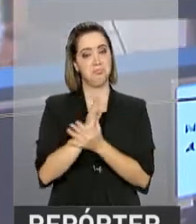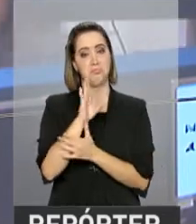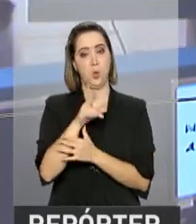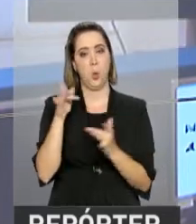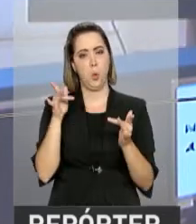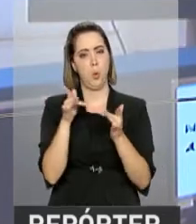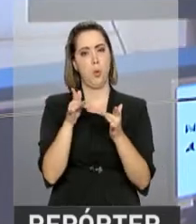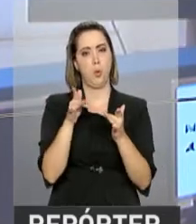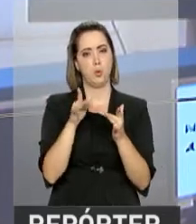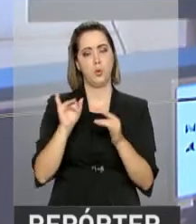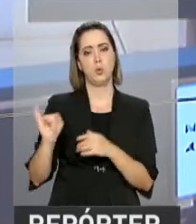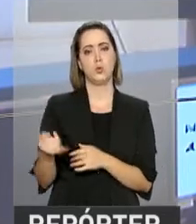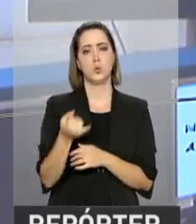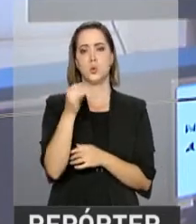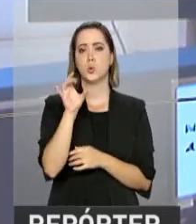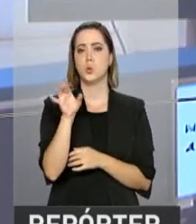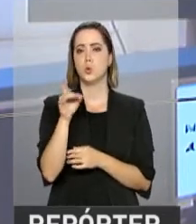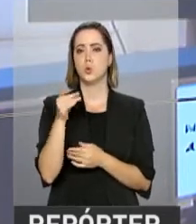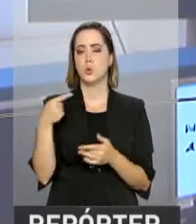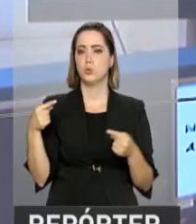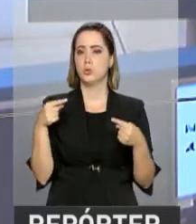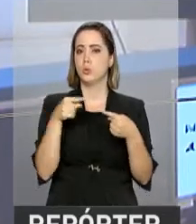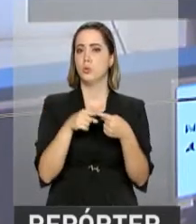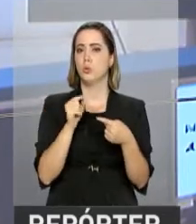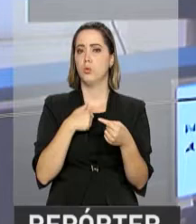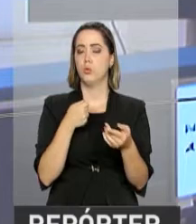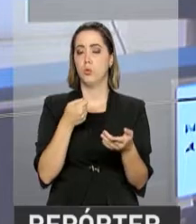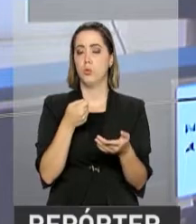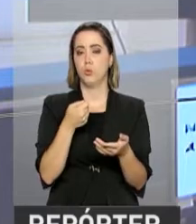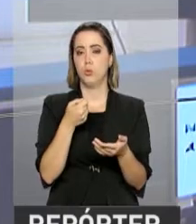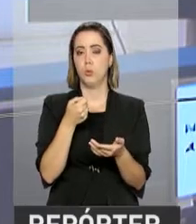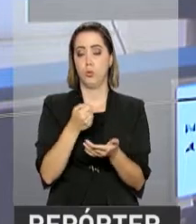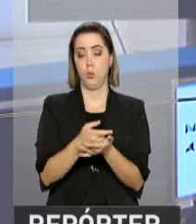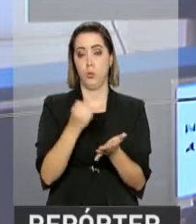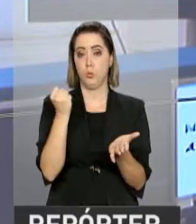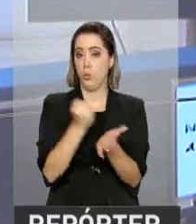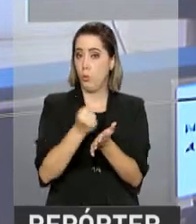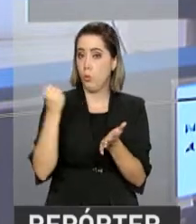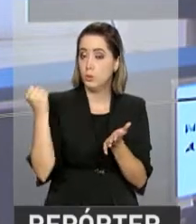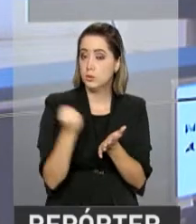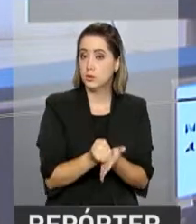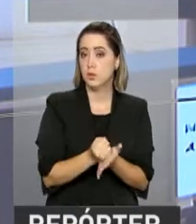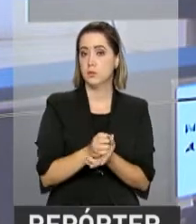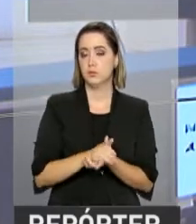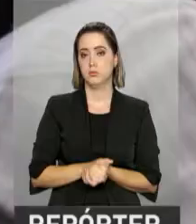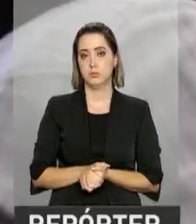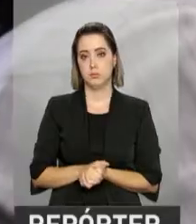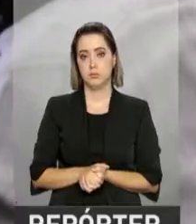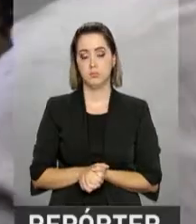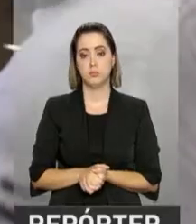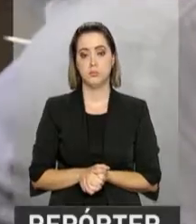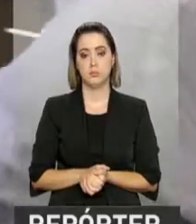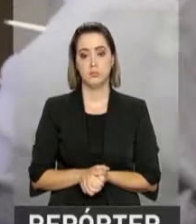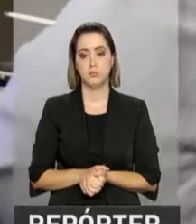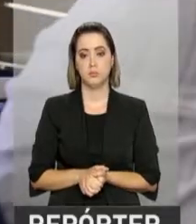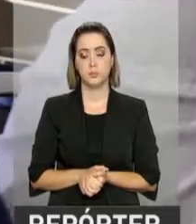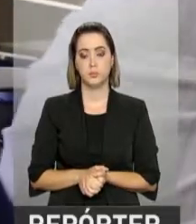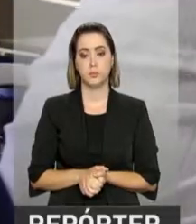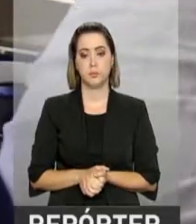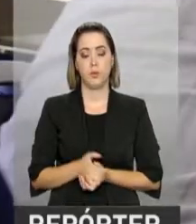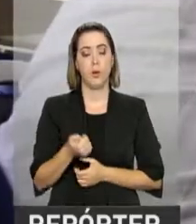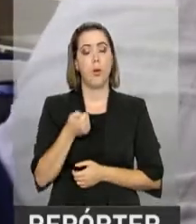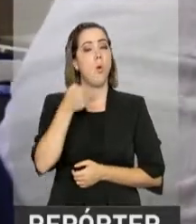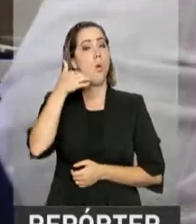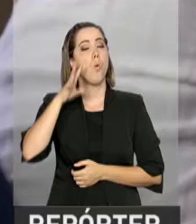define que os juros só poderão ser cobrados de acordo com o que foi acertado no contrato quase